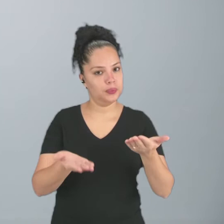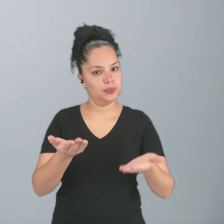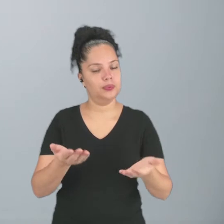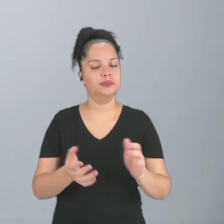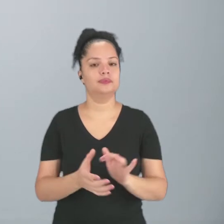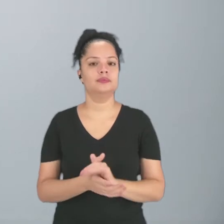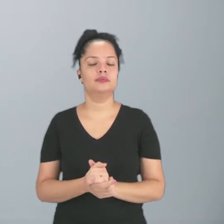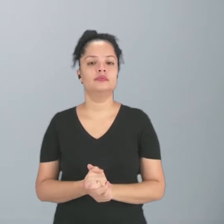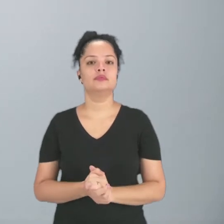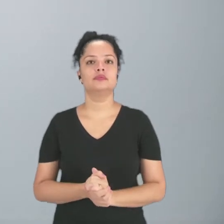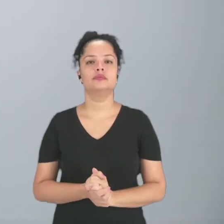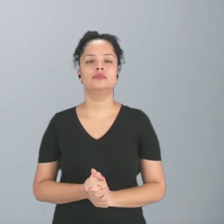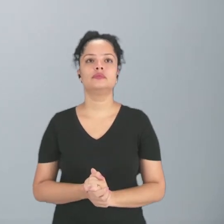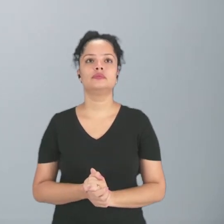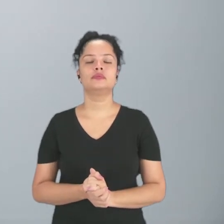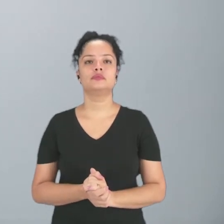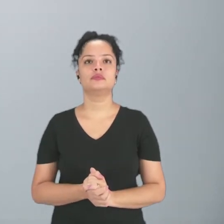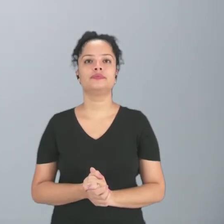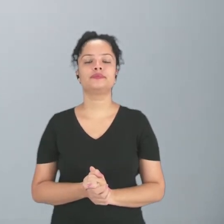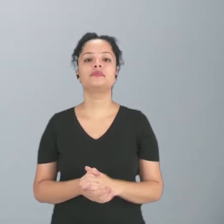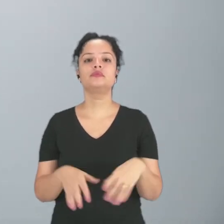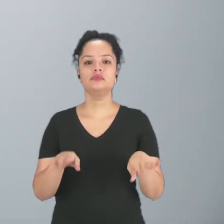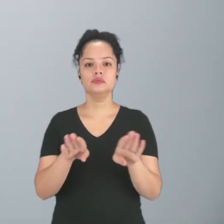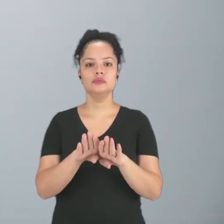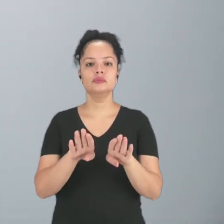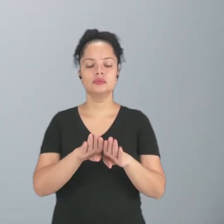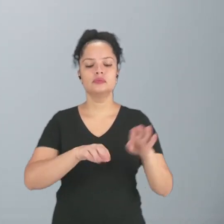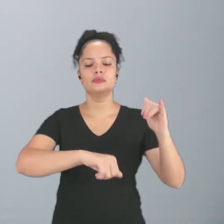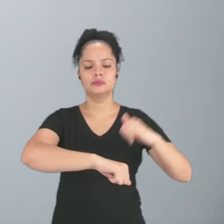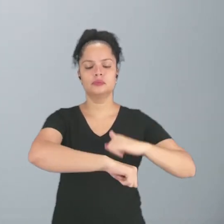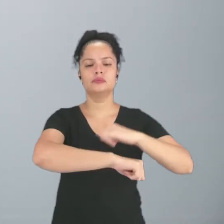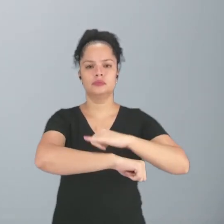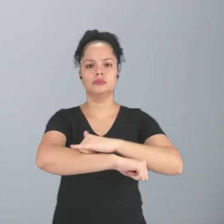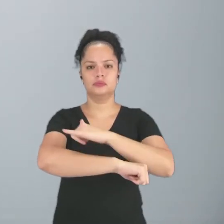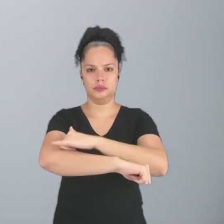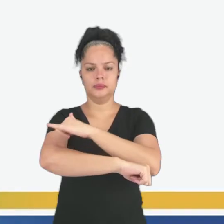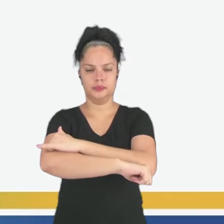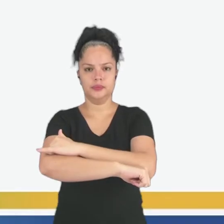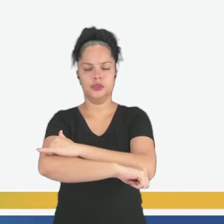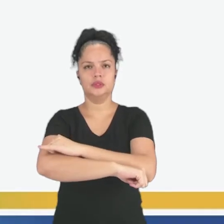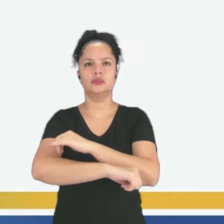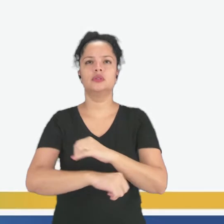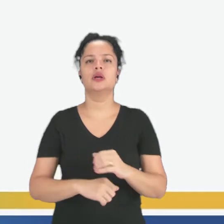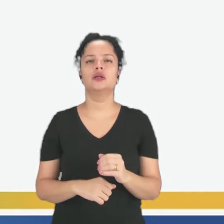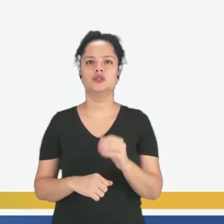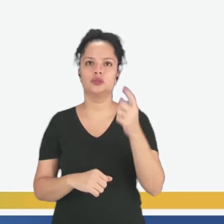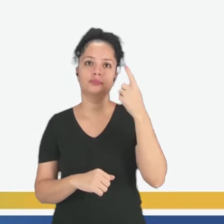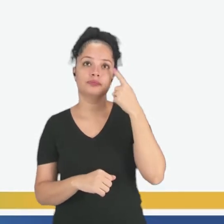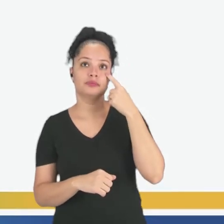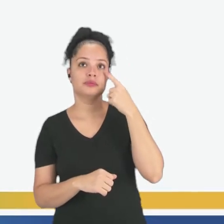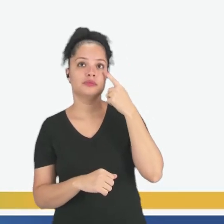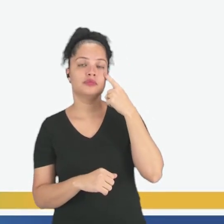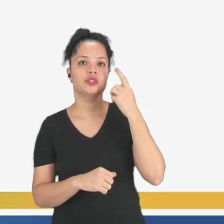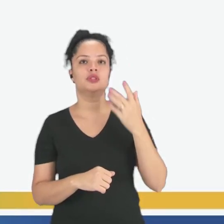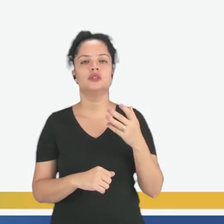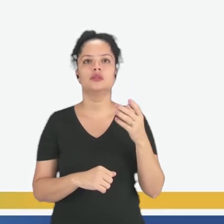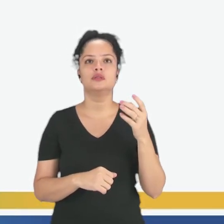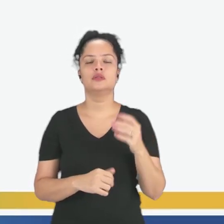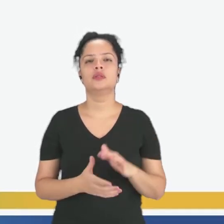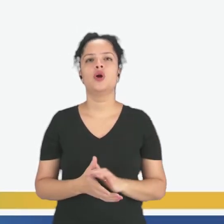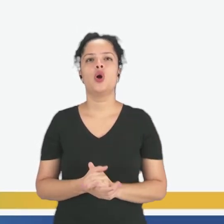comer. Ainda falando um pouco sobre obesity, sobre a obesidade, nós temos aí, olha, in the United